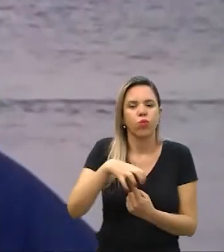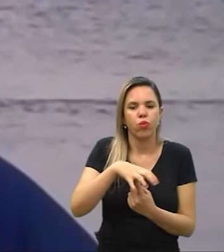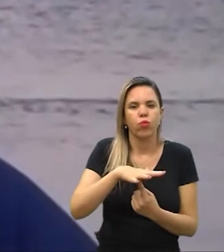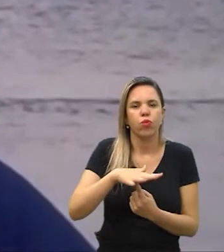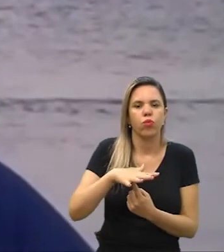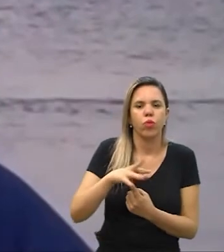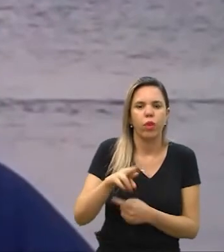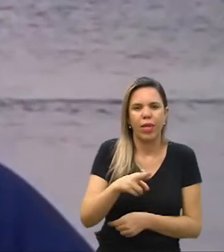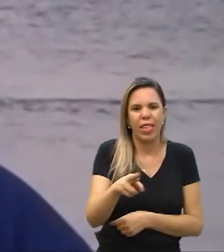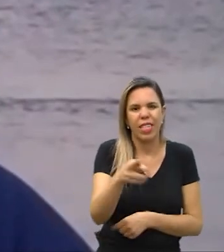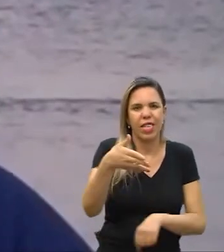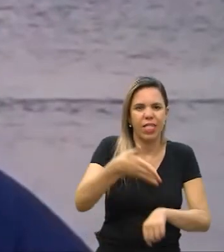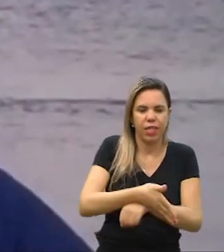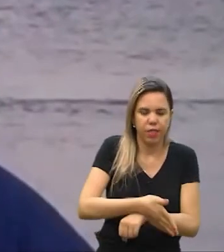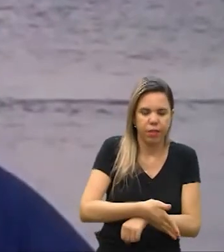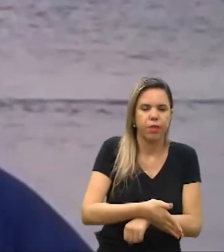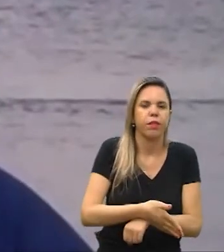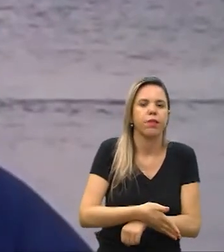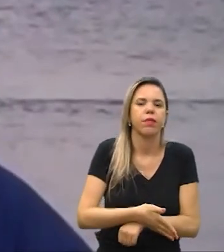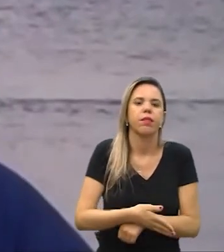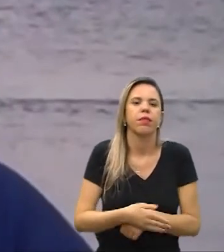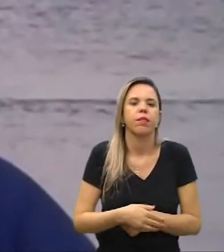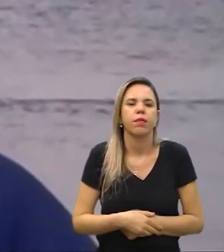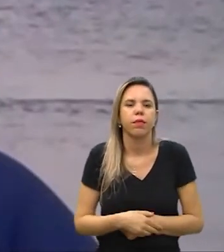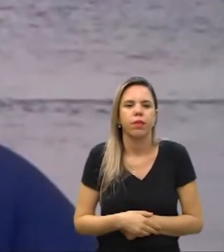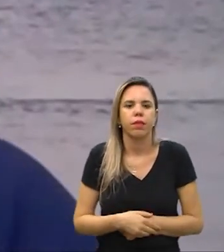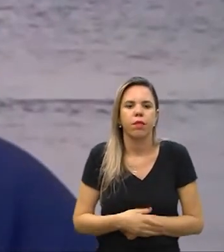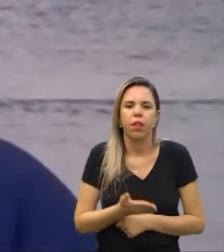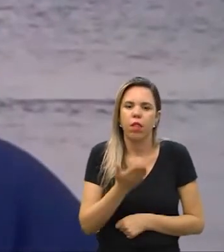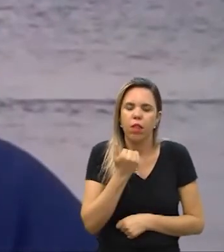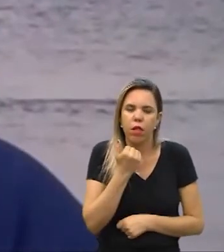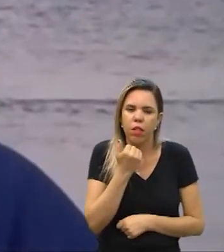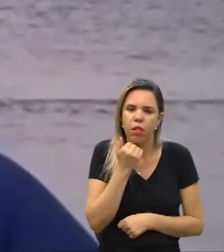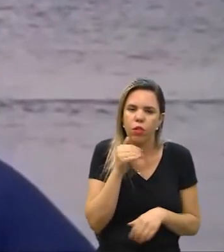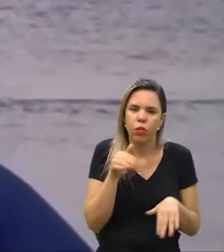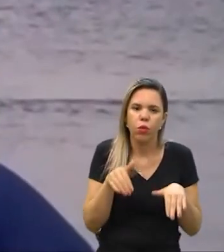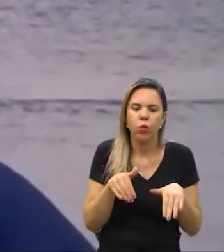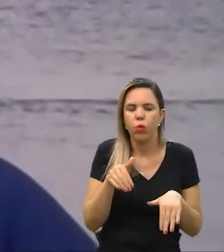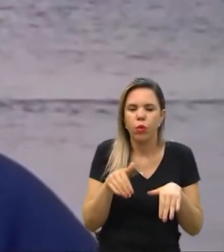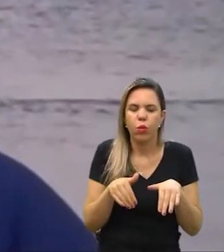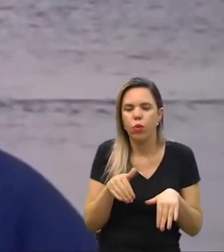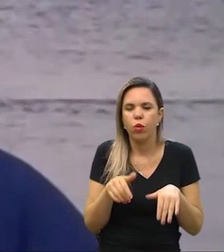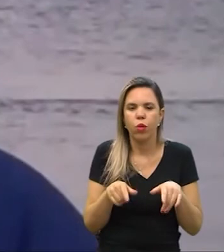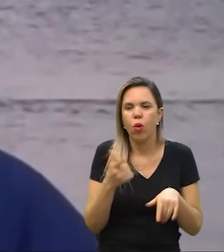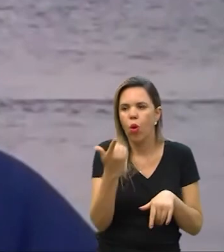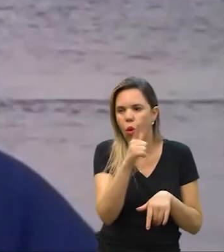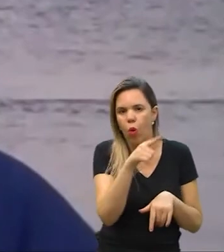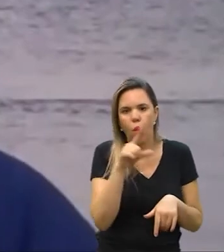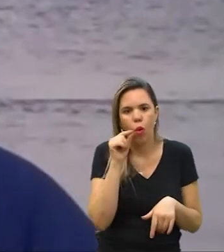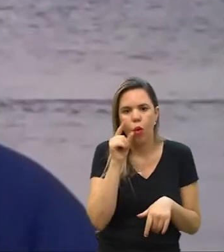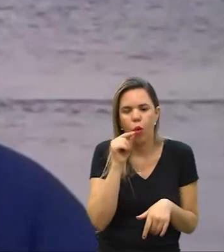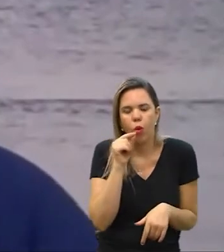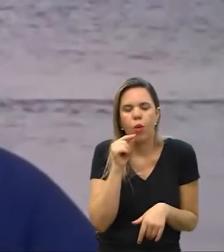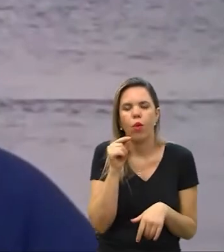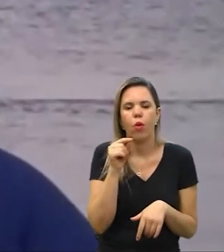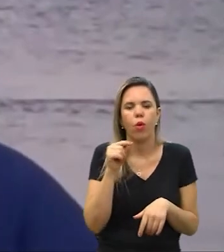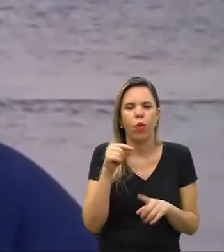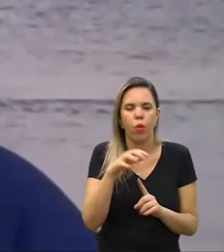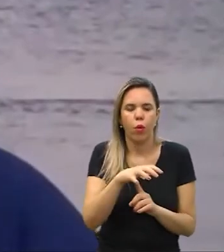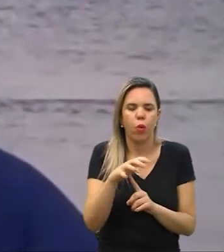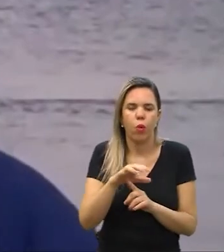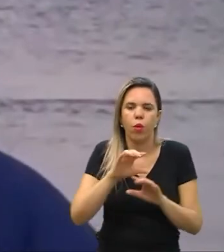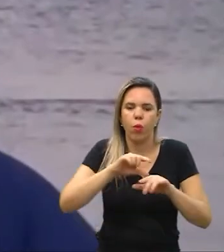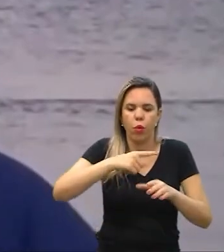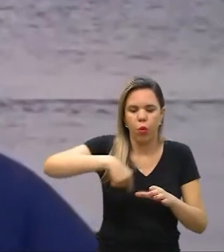já invadiram ilhas subantárticas, que eles comem pinguins, comem filhotes de outras aves nas ilhas, e